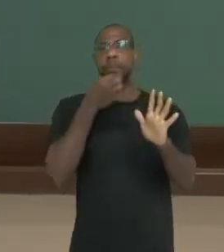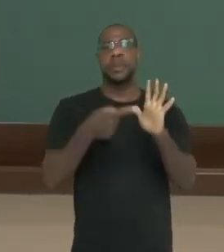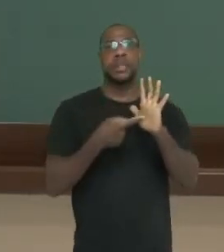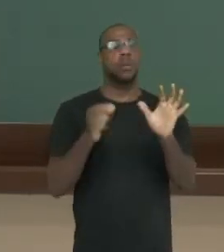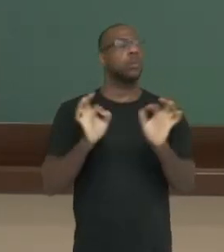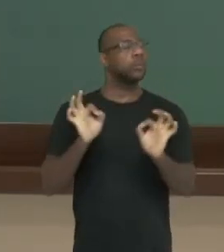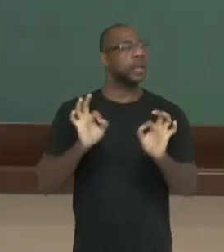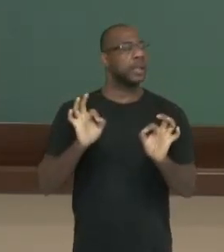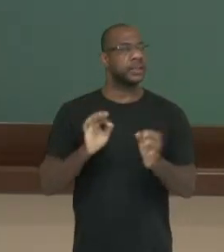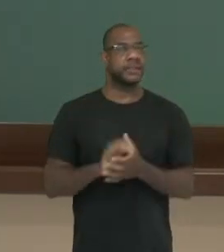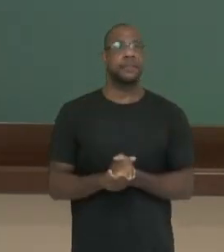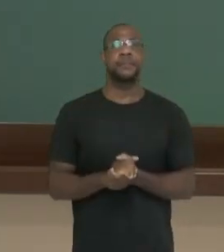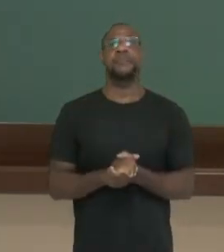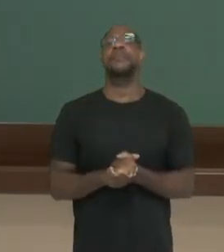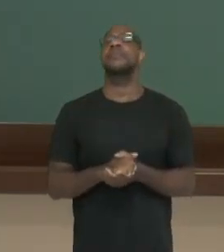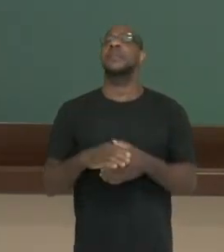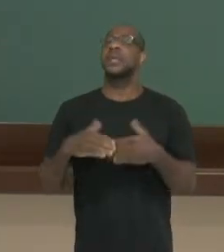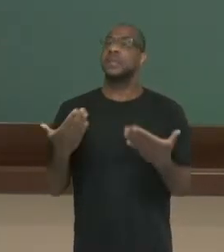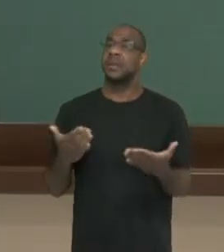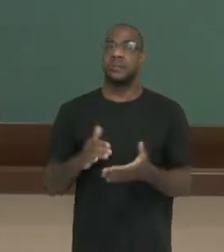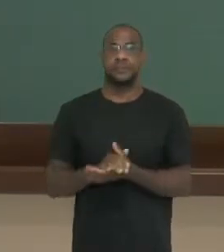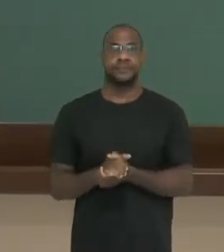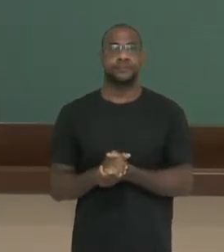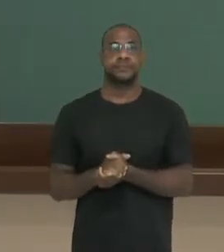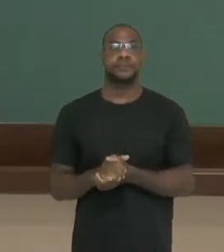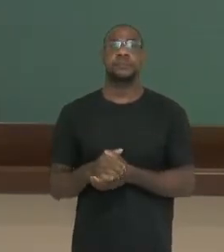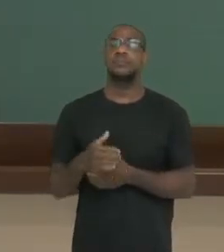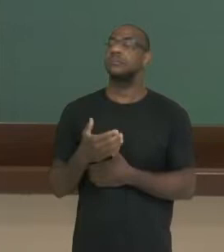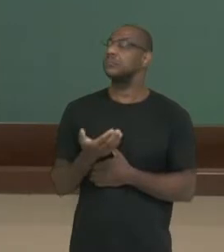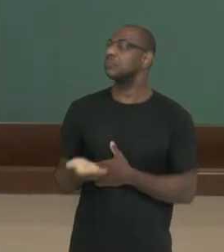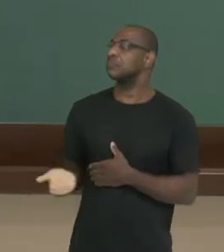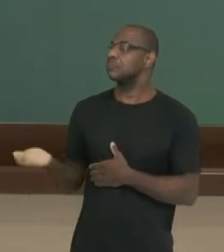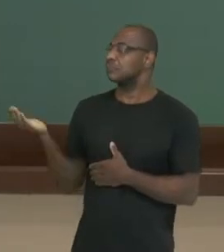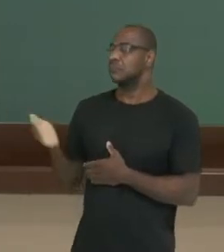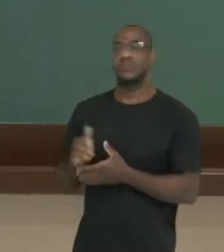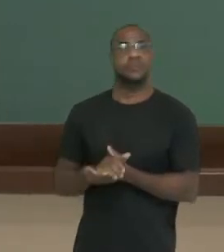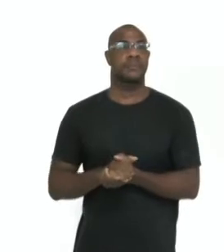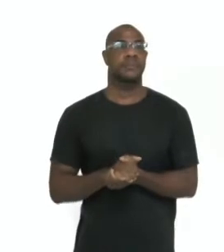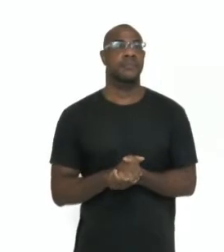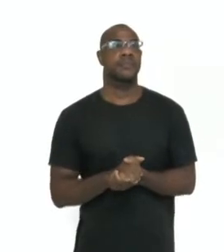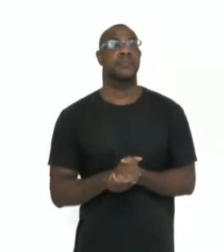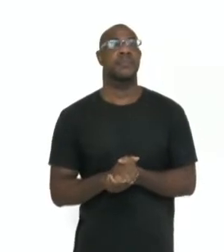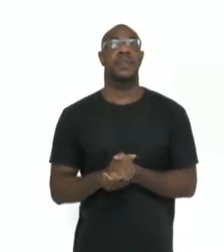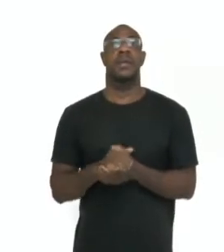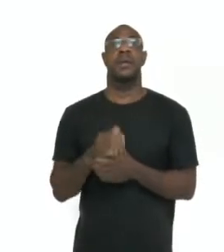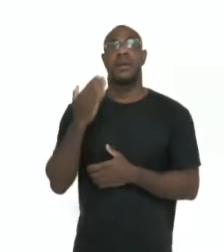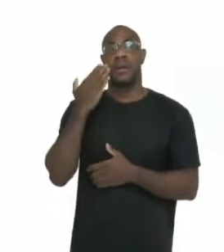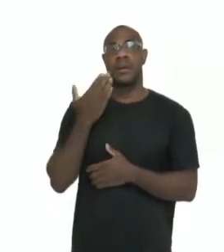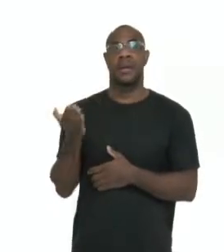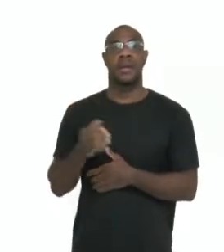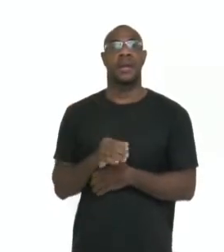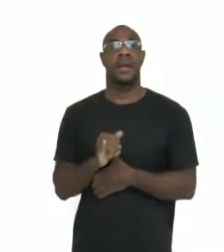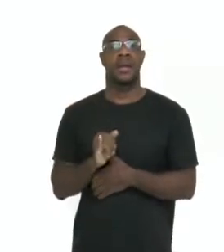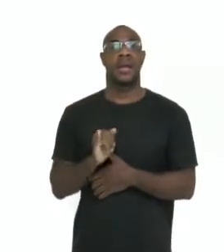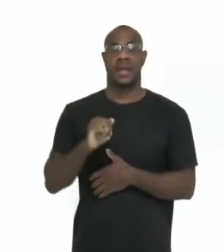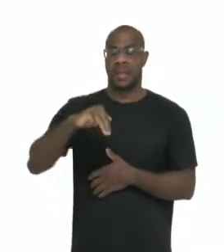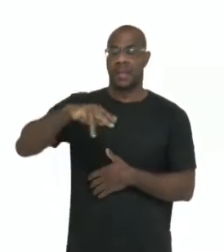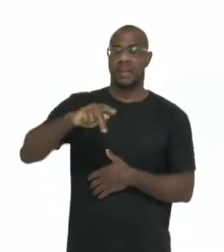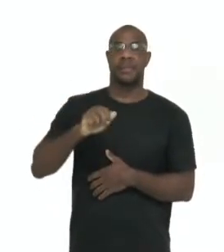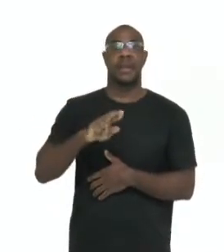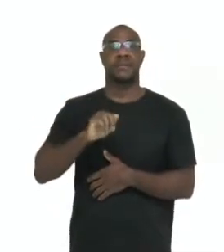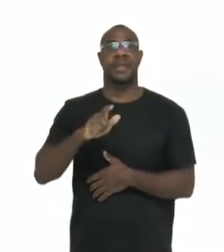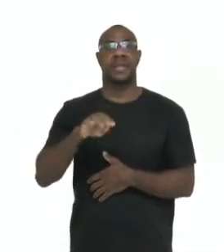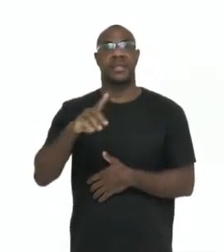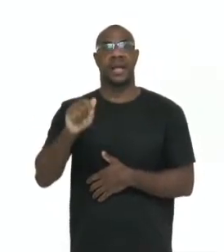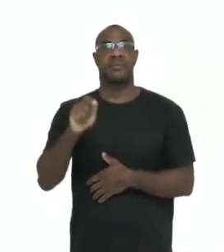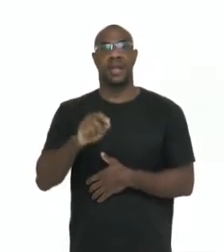vamos emitir julgamentos de valor? Né? Então vamos analisar aqui comigo esse slide. A imparcialidade é